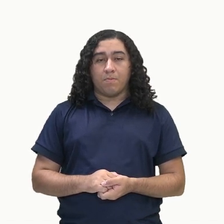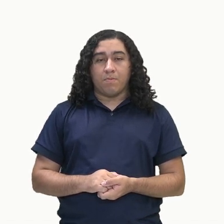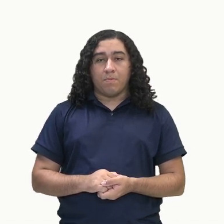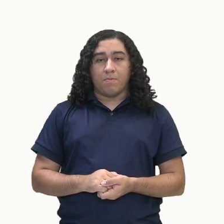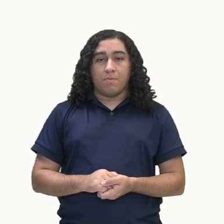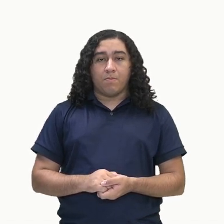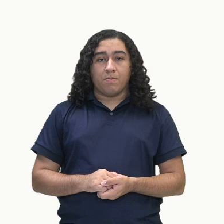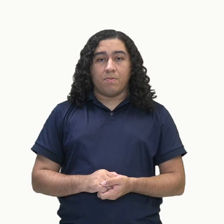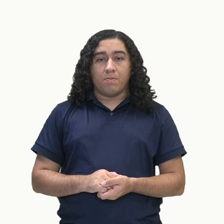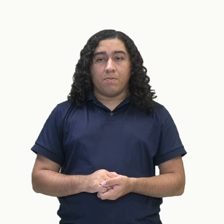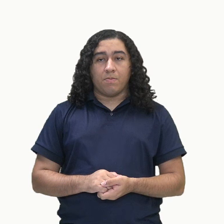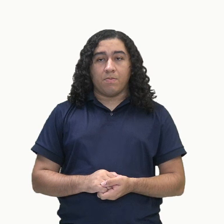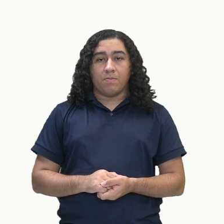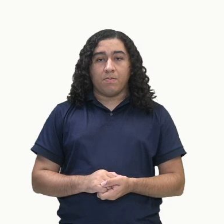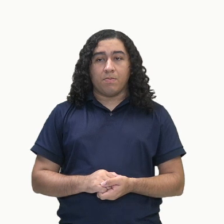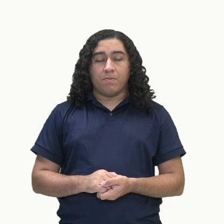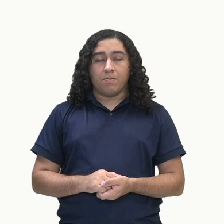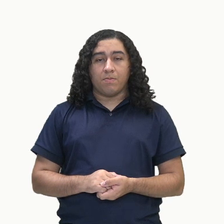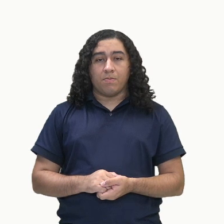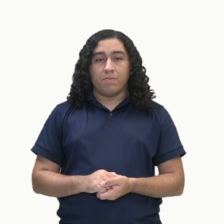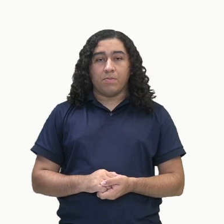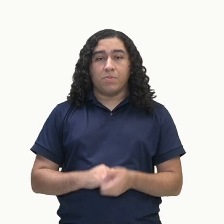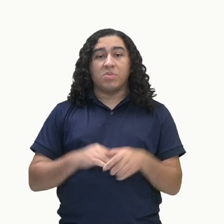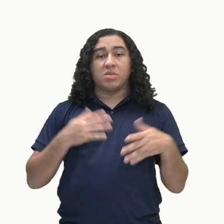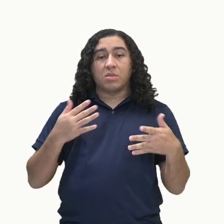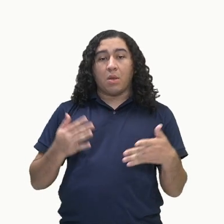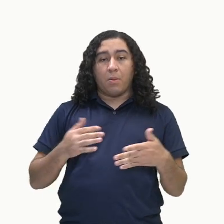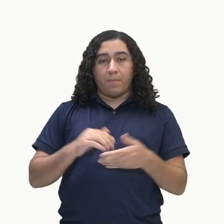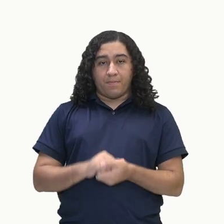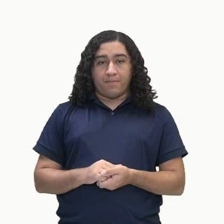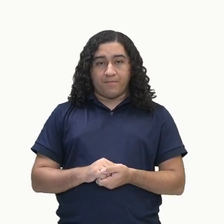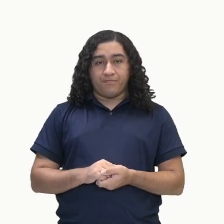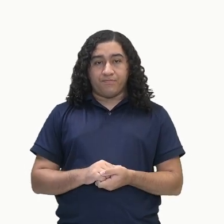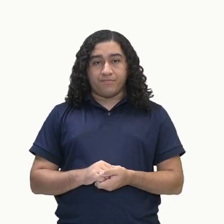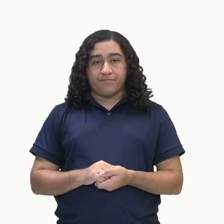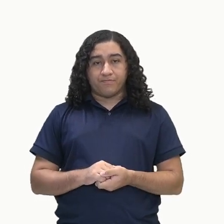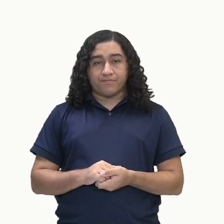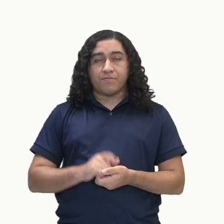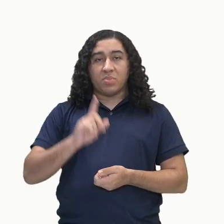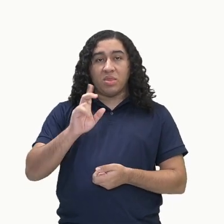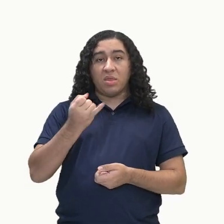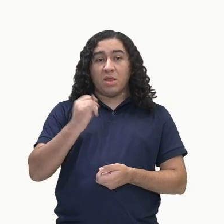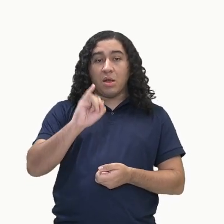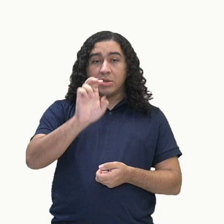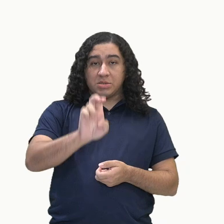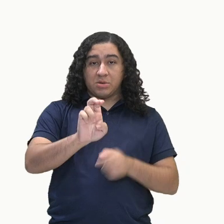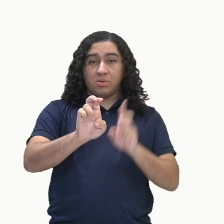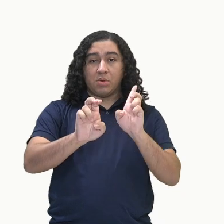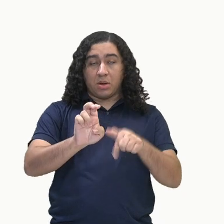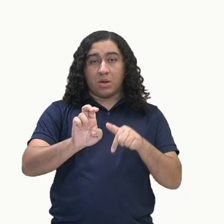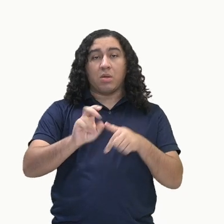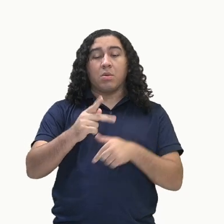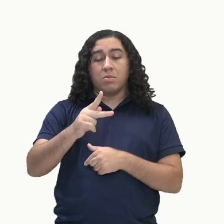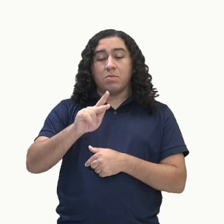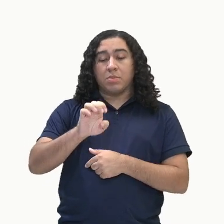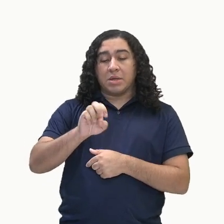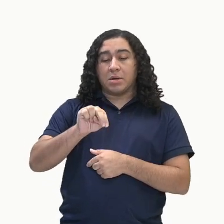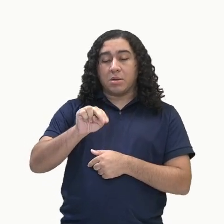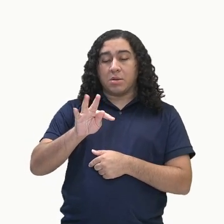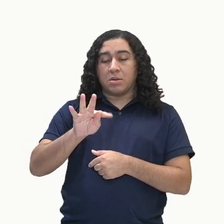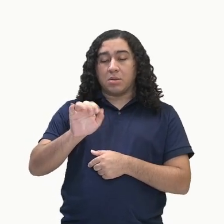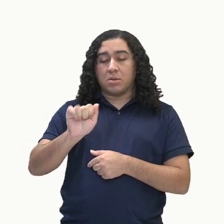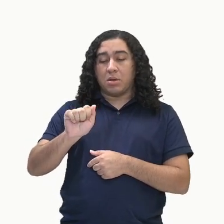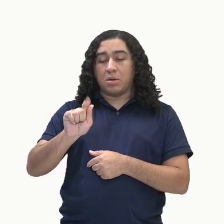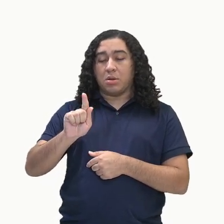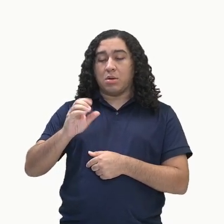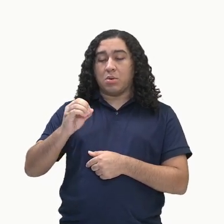Então, nosso polígono de 5 lados, né, que é um polígono regular, é o pentágono regular, tá bom?